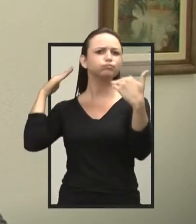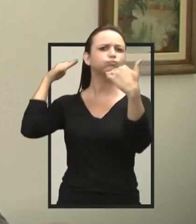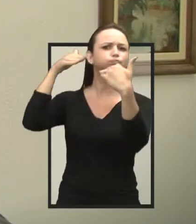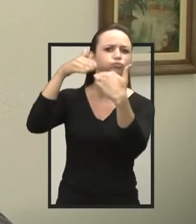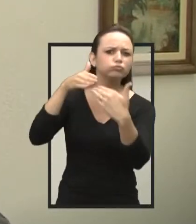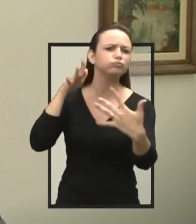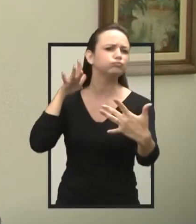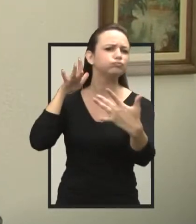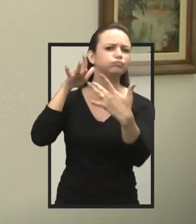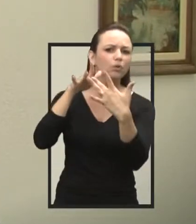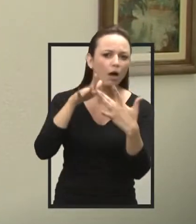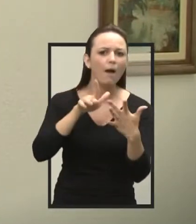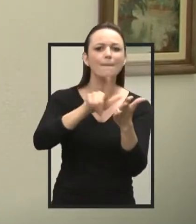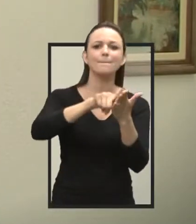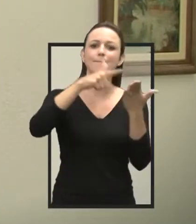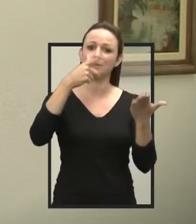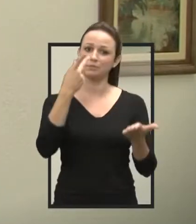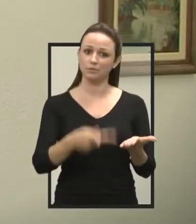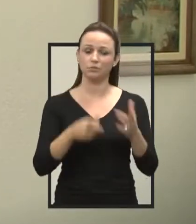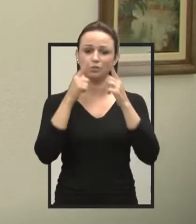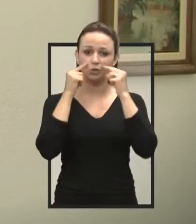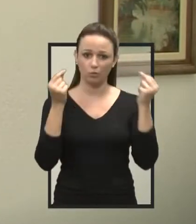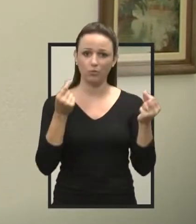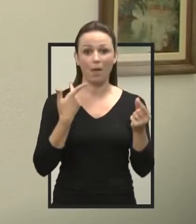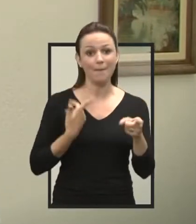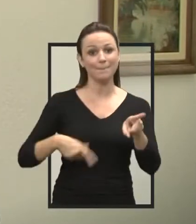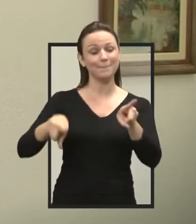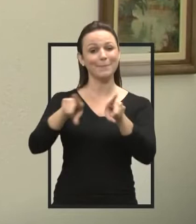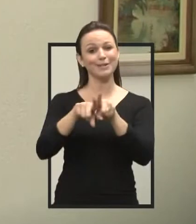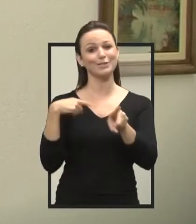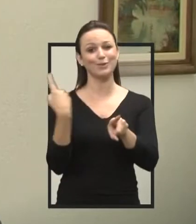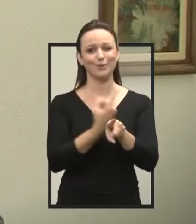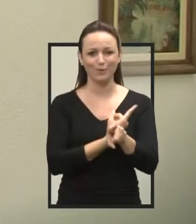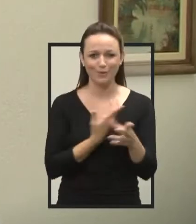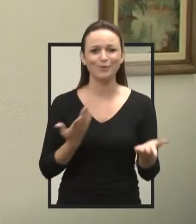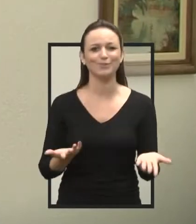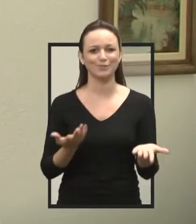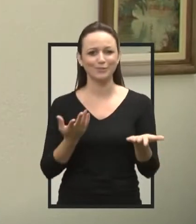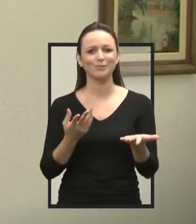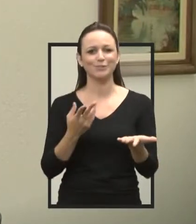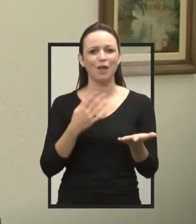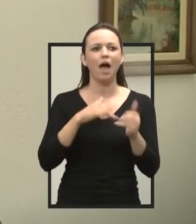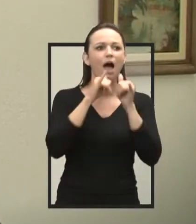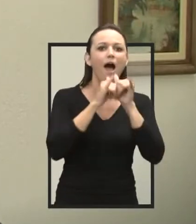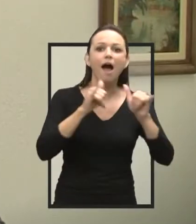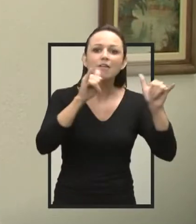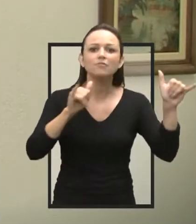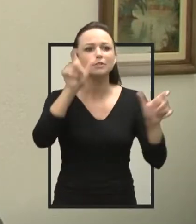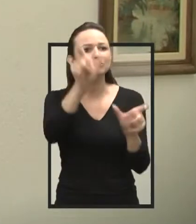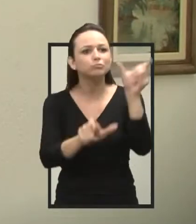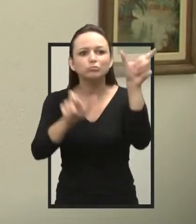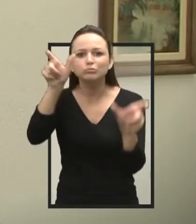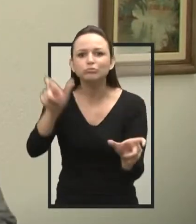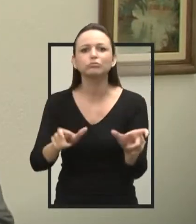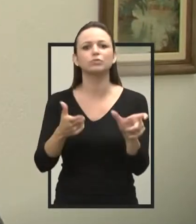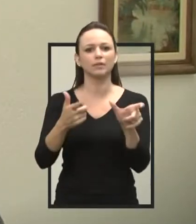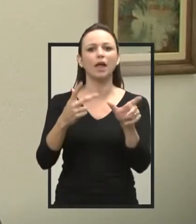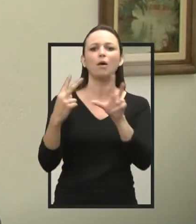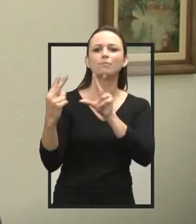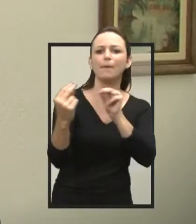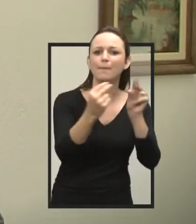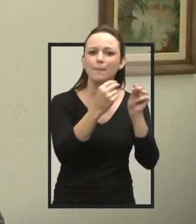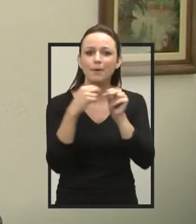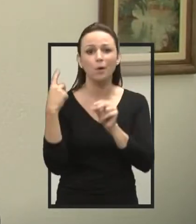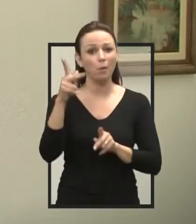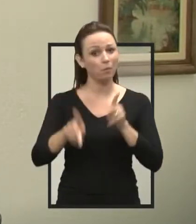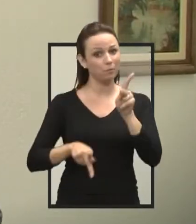a imprensa do município, que são nossos parceiros, que estão avisando os nossos munícipes, que estão conversando com a nossa